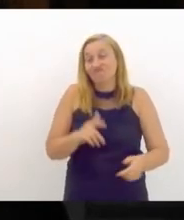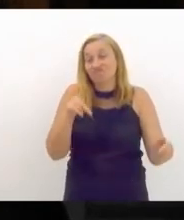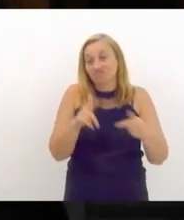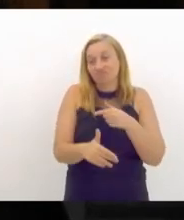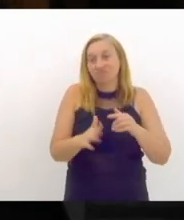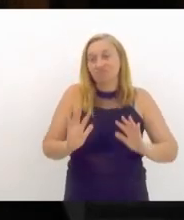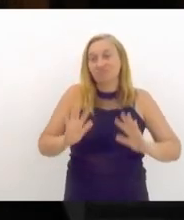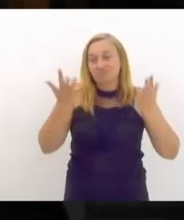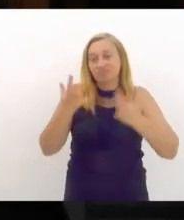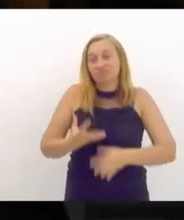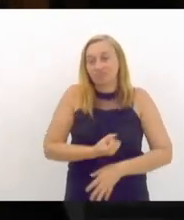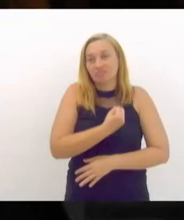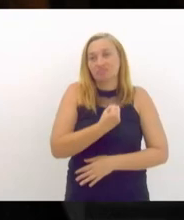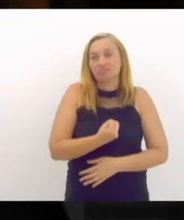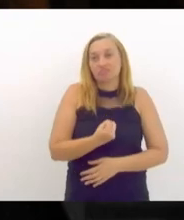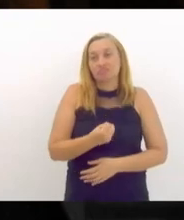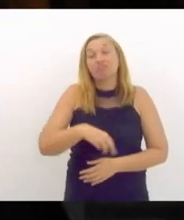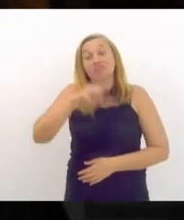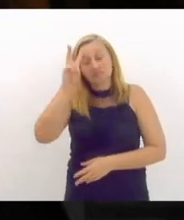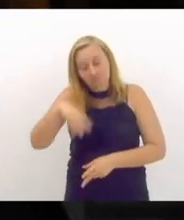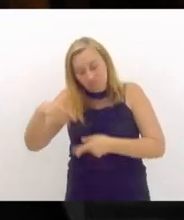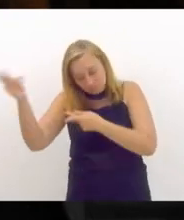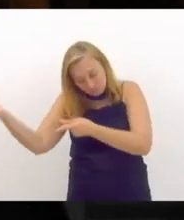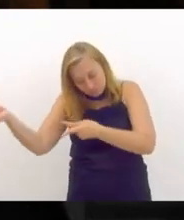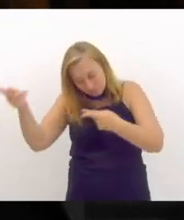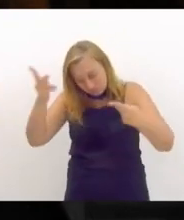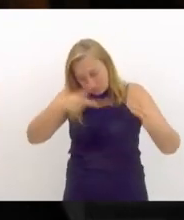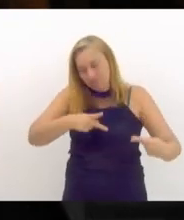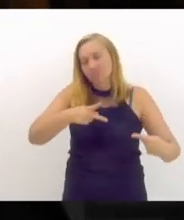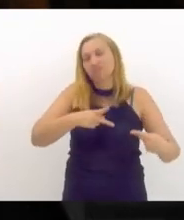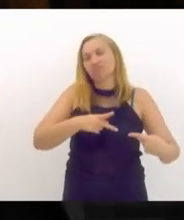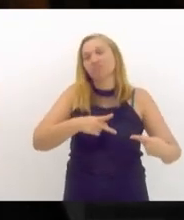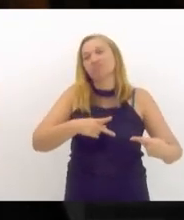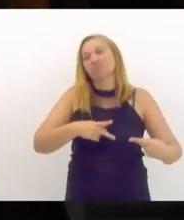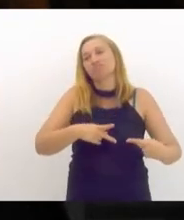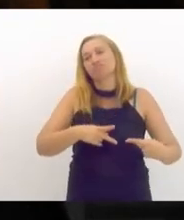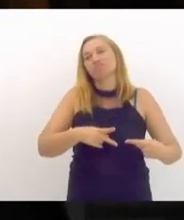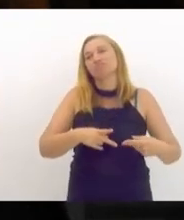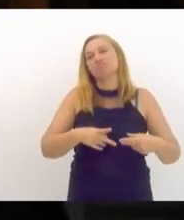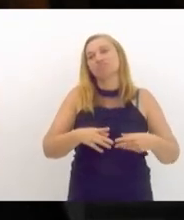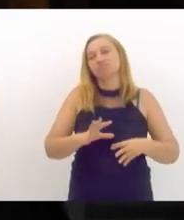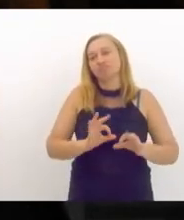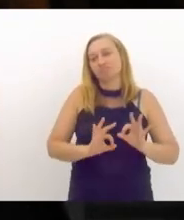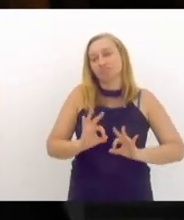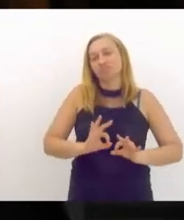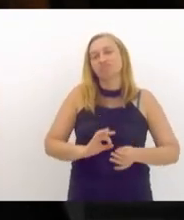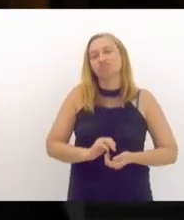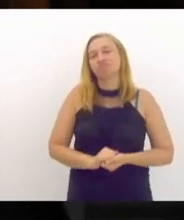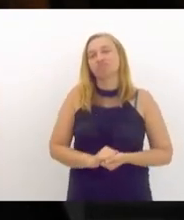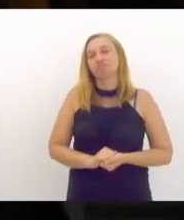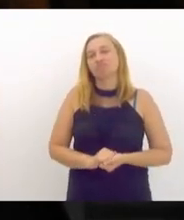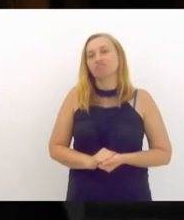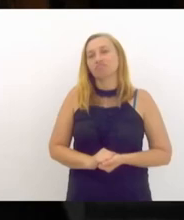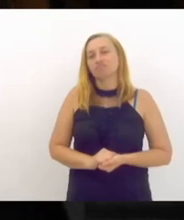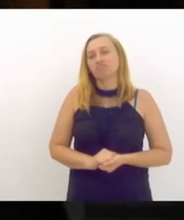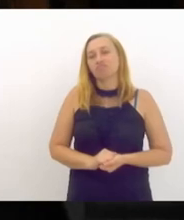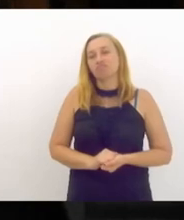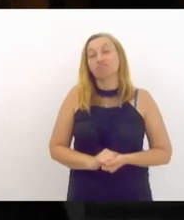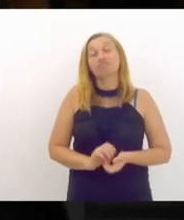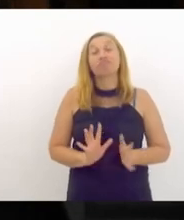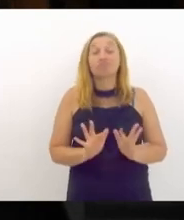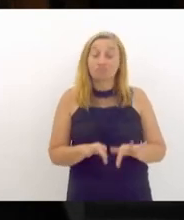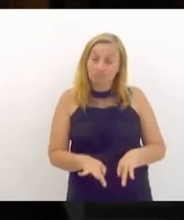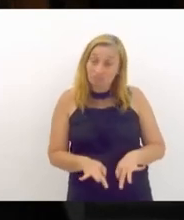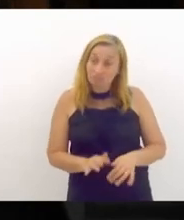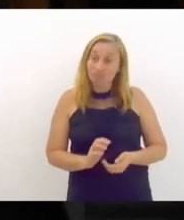e assustar aqueles que, porventura, possam já estarem programados para vir à cidade do Rio de Janeiro.